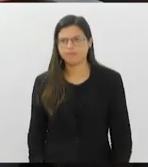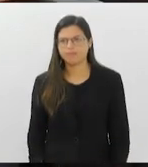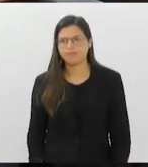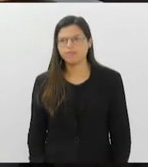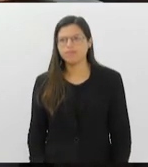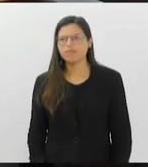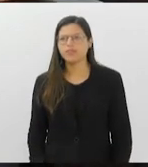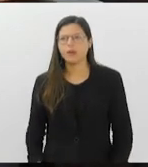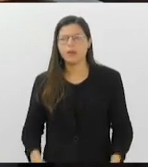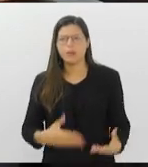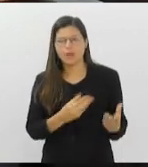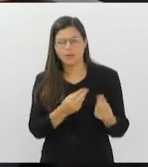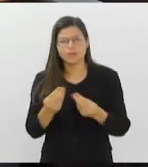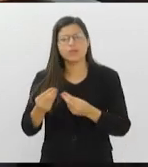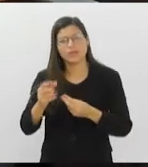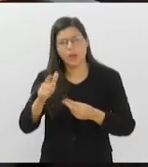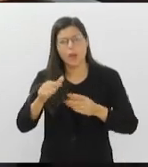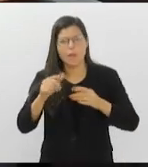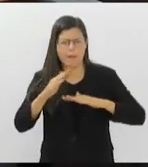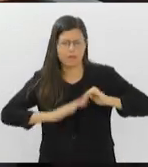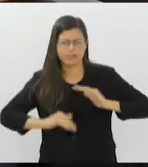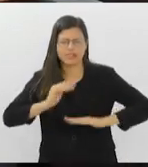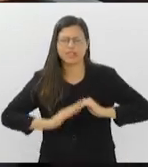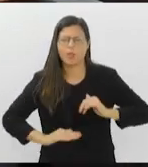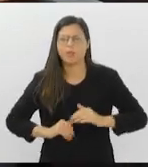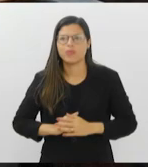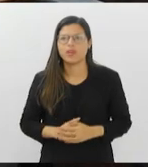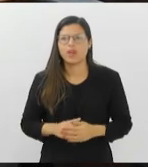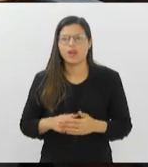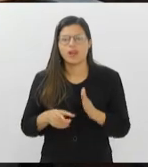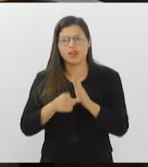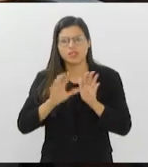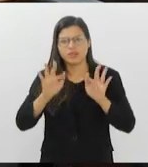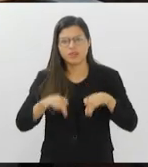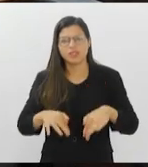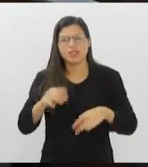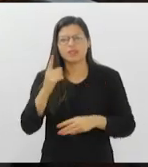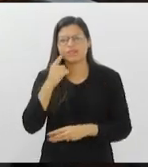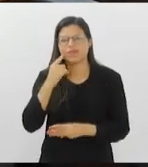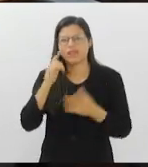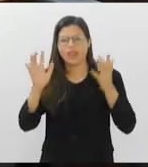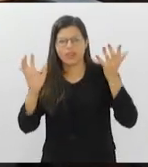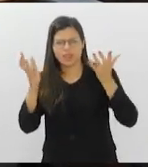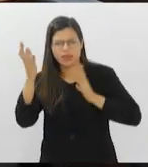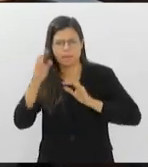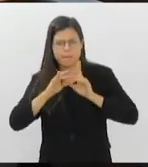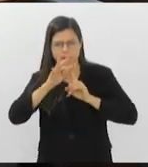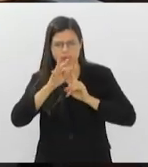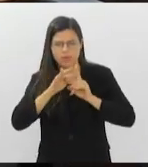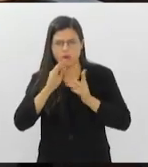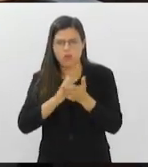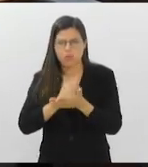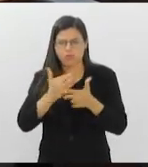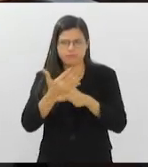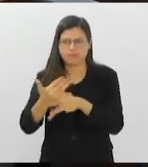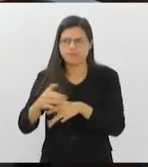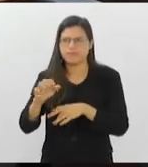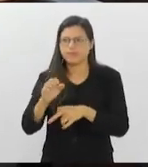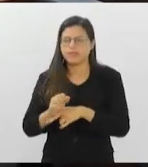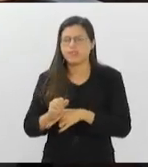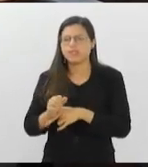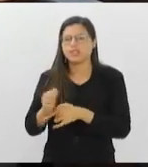Para muitos vira uma carreira, né? E antes de encerrar, vamos dar uma olhada no tempo em algumas cidades aqui no estado. Aqui na